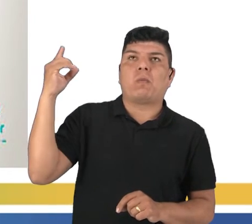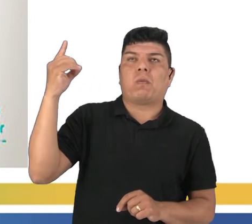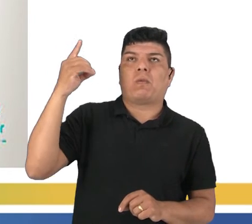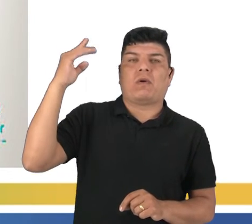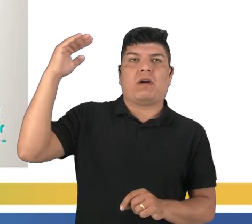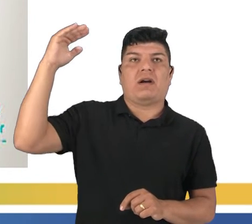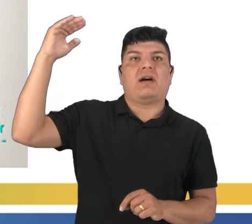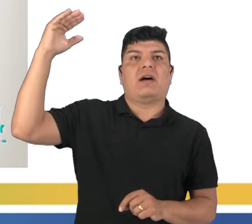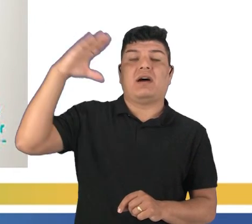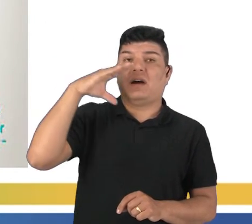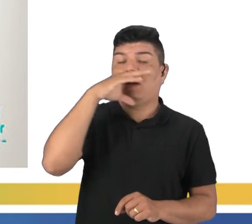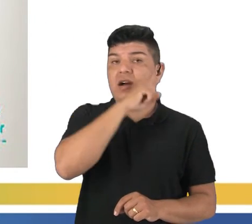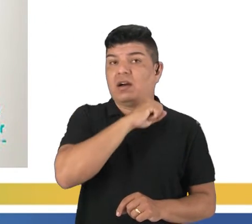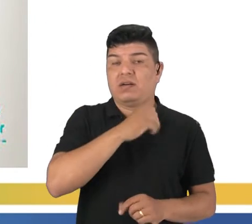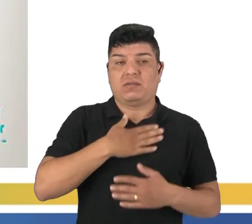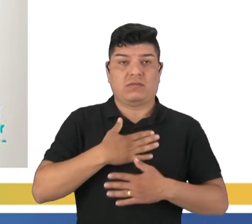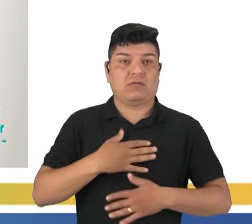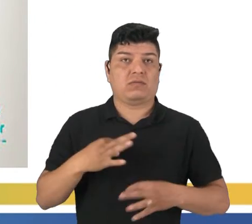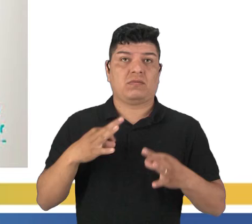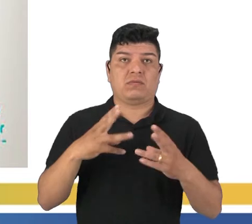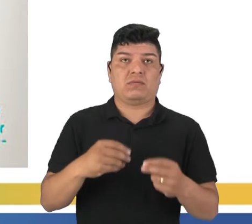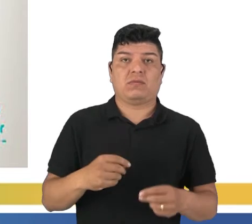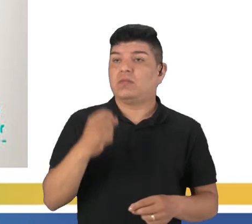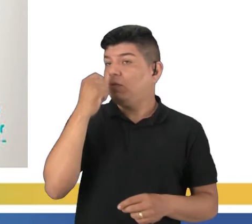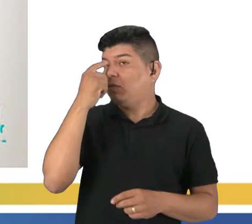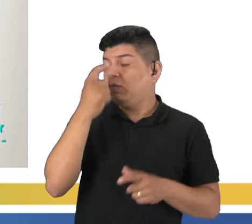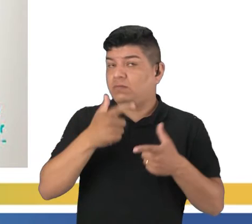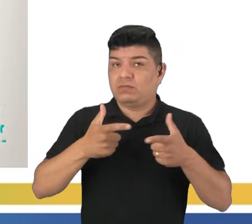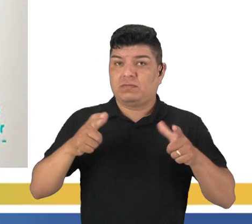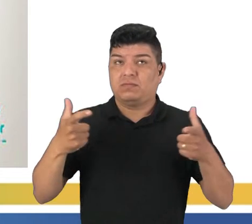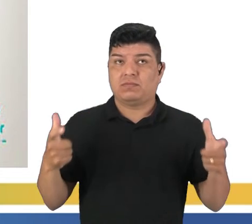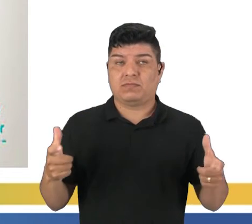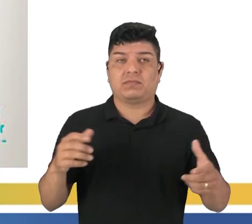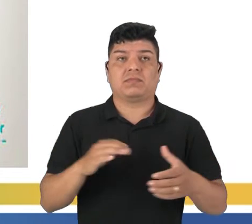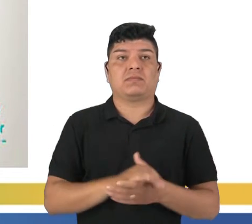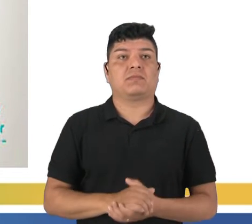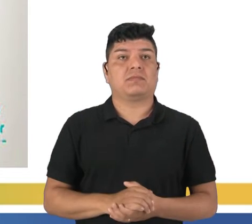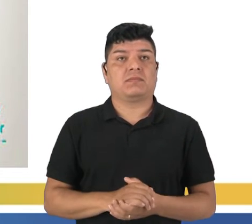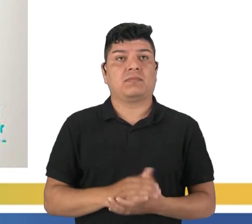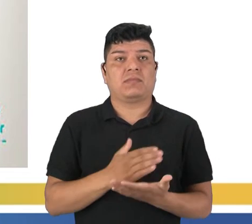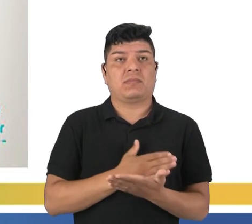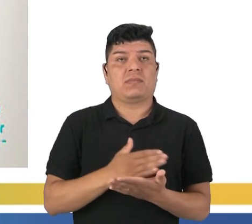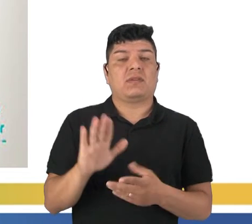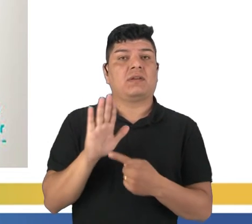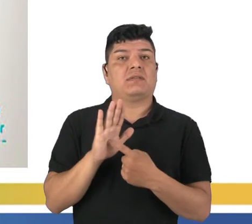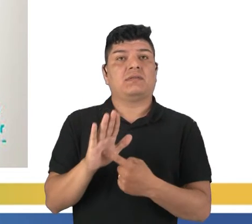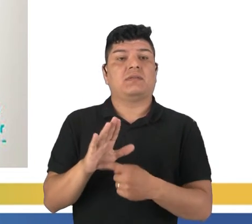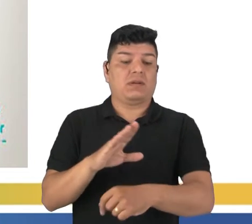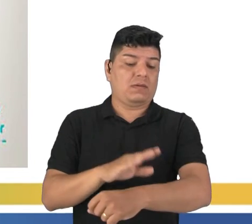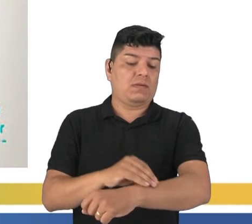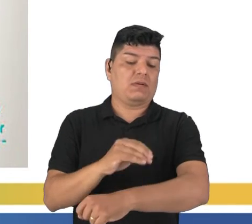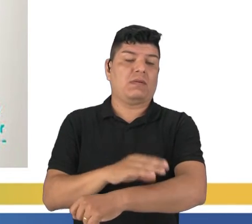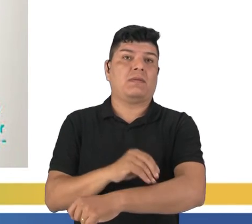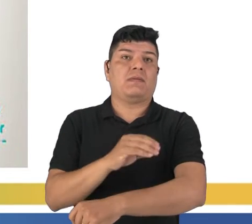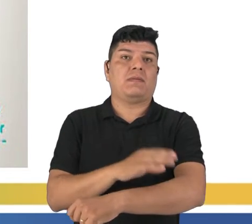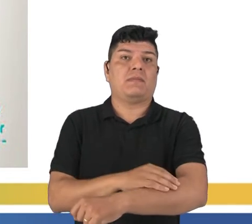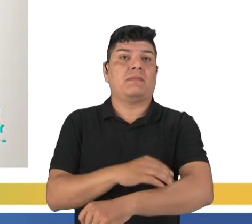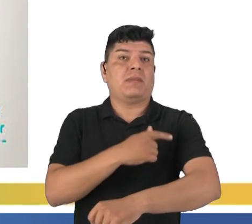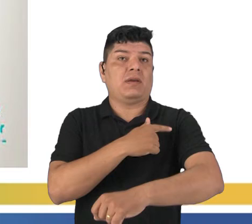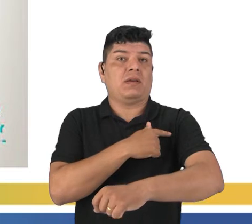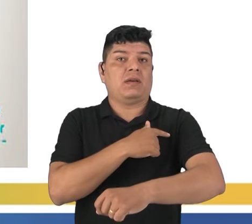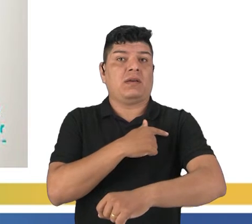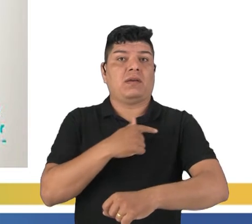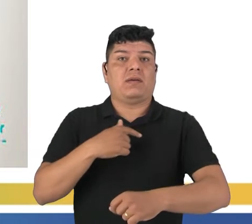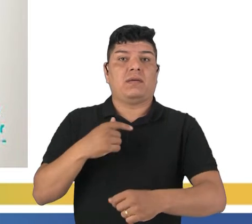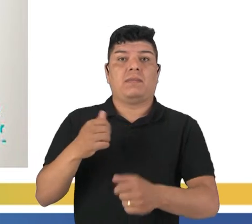crescem rapidamente o corpo inteiro, os seios, eles aumentam, começa a aparecer pelos nas axilas e